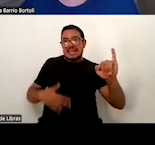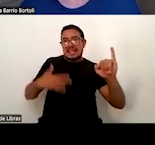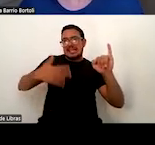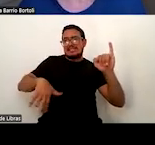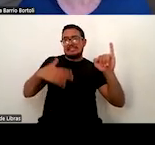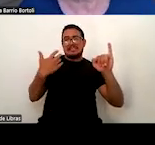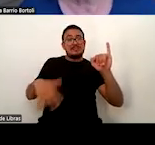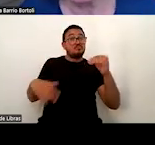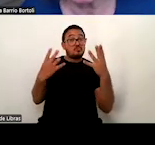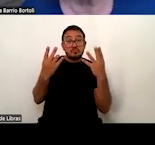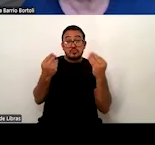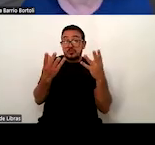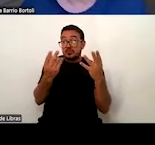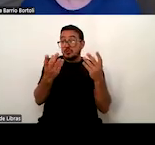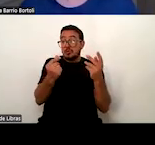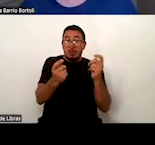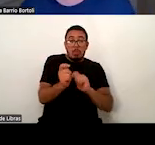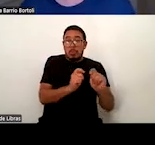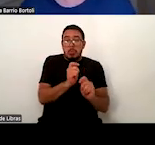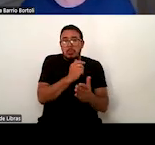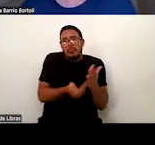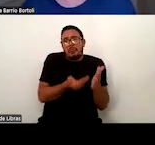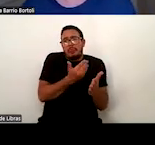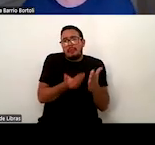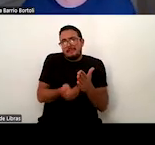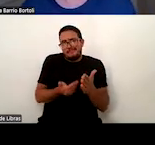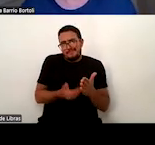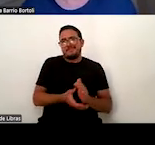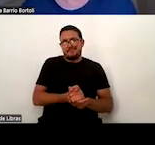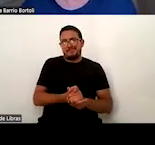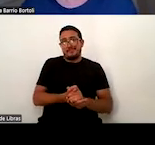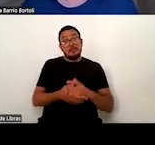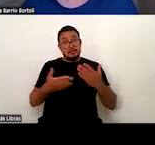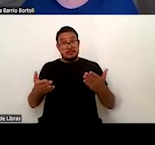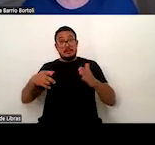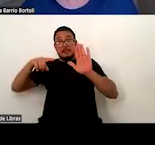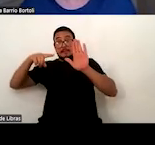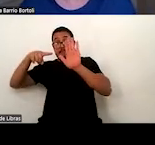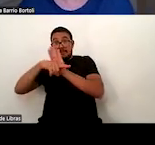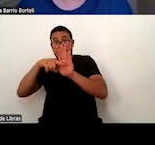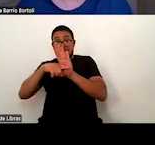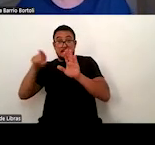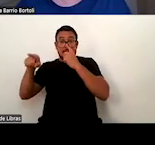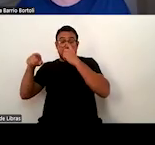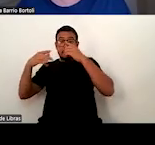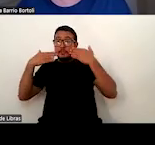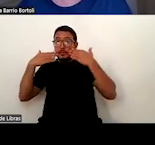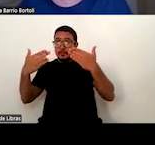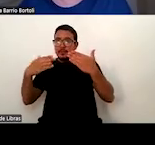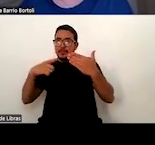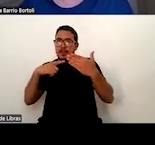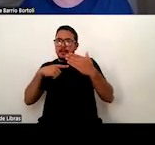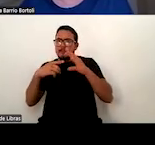mostra que existe uma relação entre saúde, economia e equidade de gênero e reforçou a urgência de